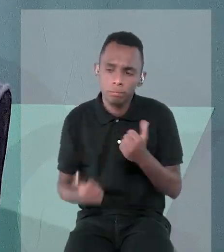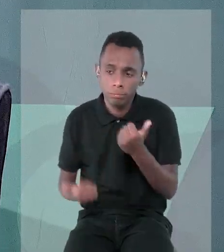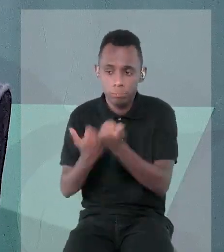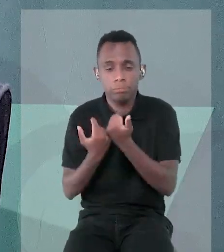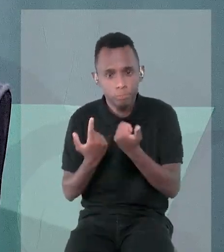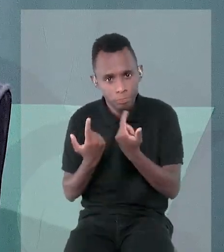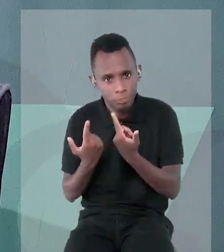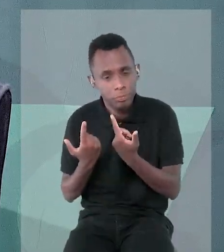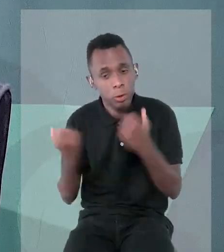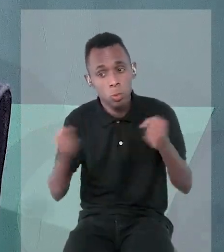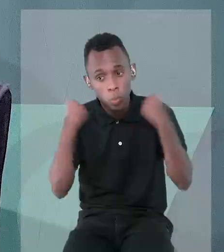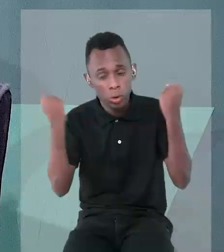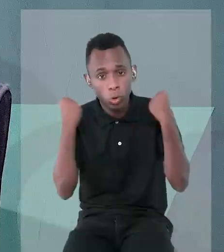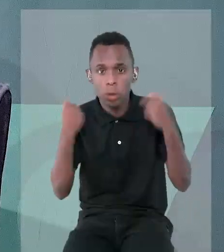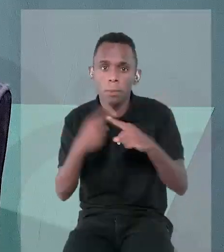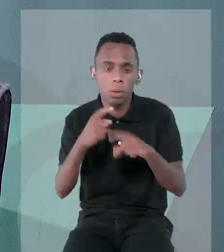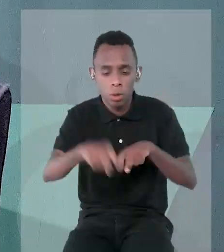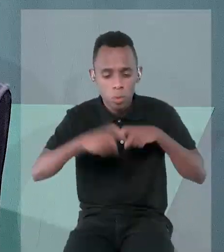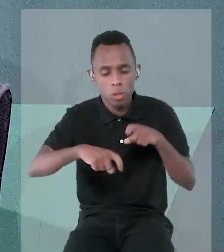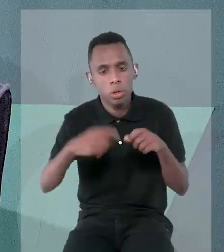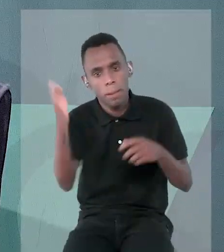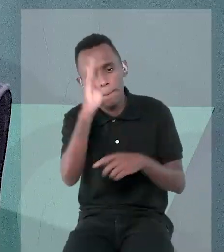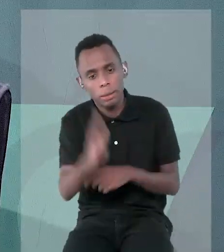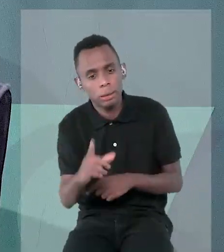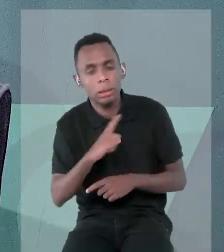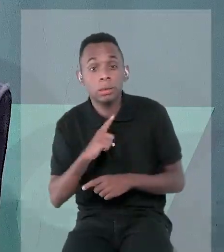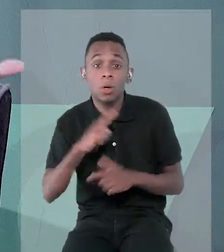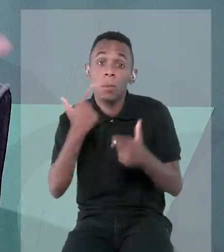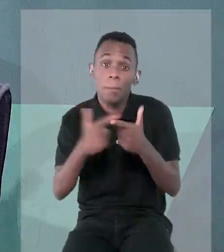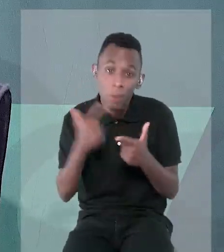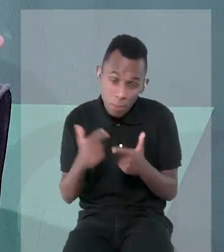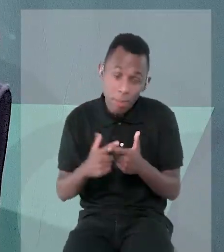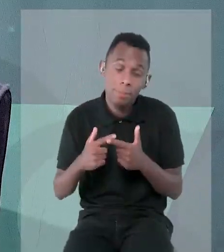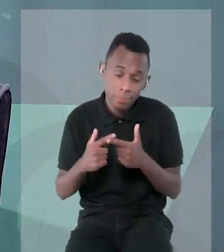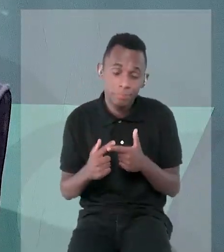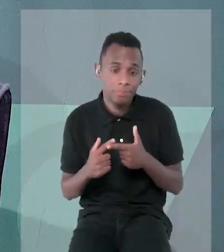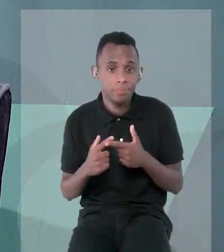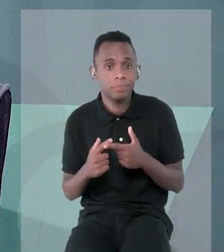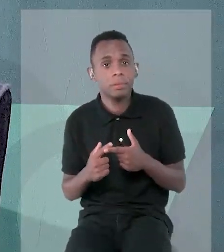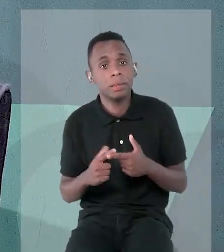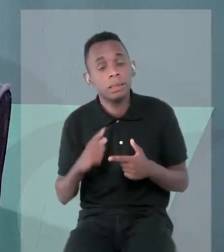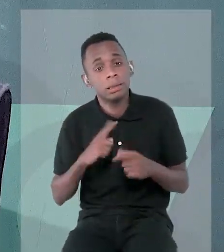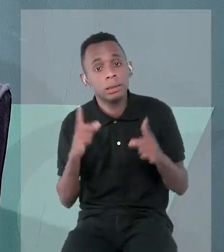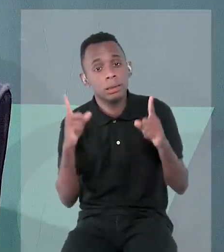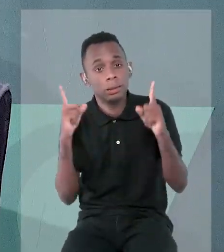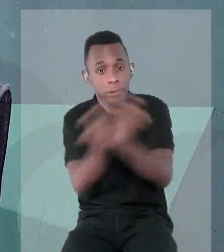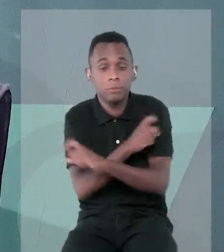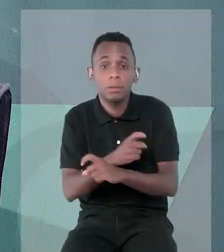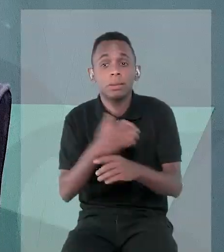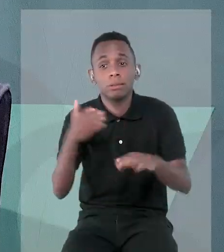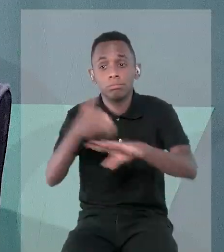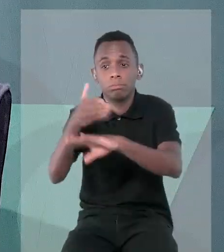indústria. A agricultura brasileira hoje tem um problema reputacional muito grande, tem dificuldade de penetrar